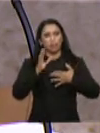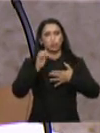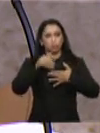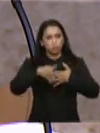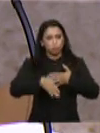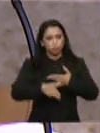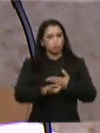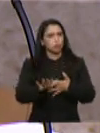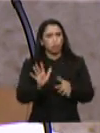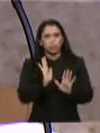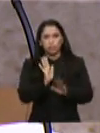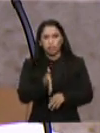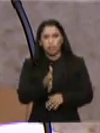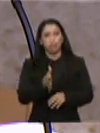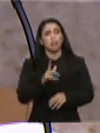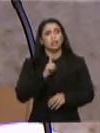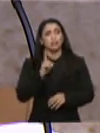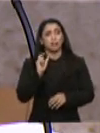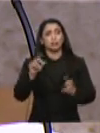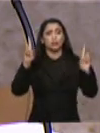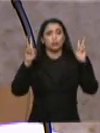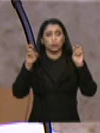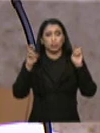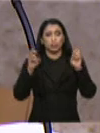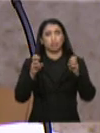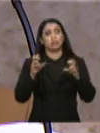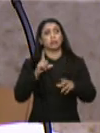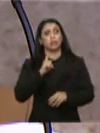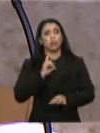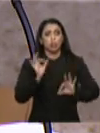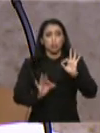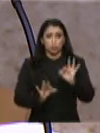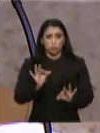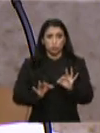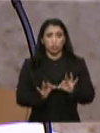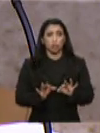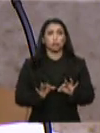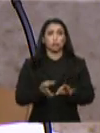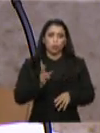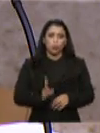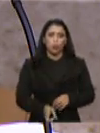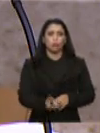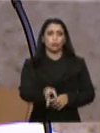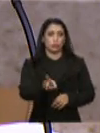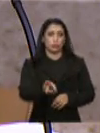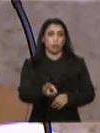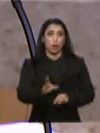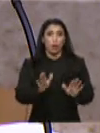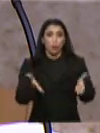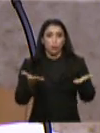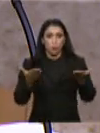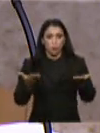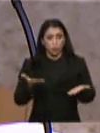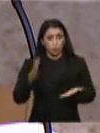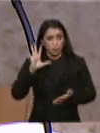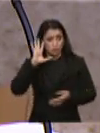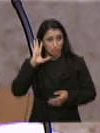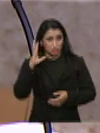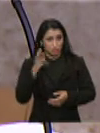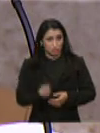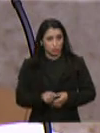constituinte, mesmo em se tratando de relação jurídica de trato continuado. Quanto às decisões proferidas